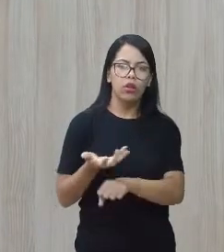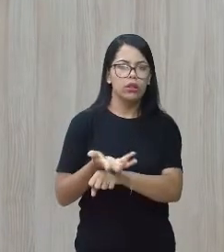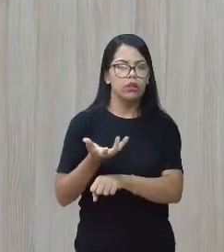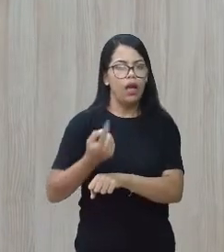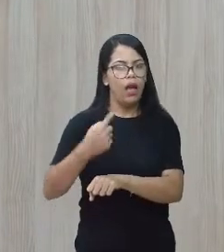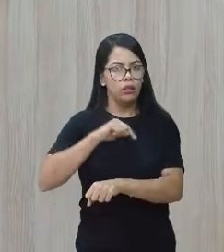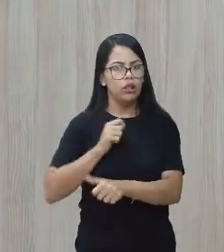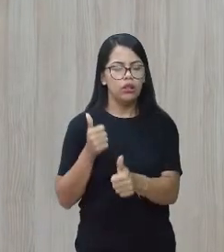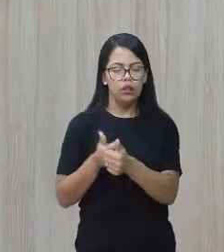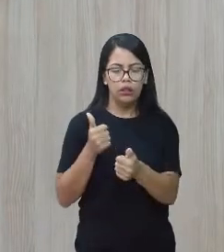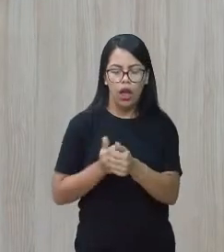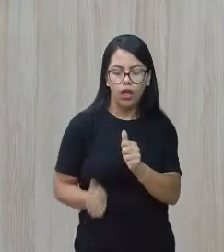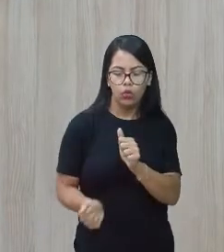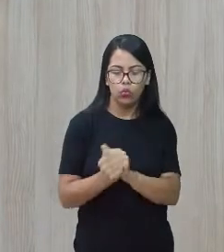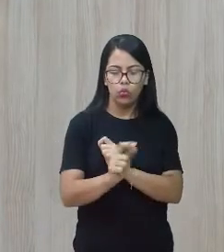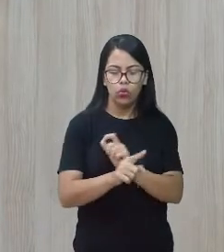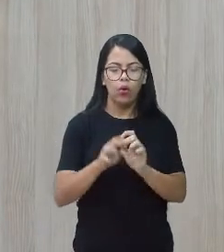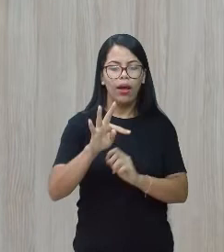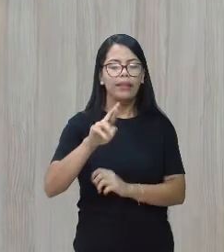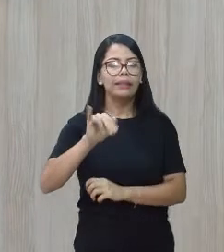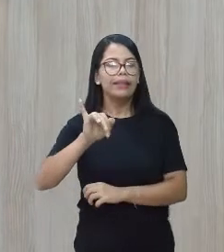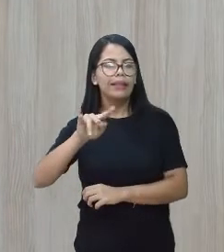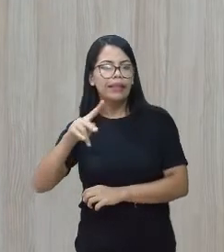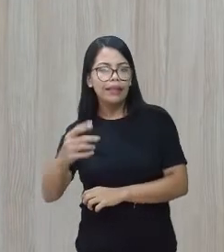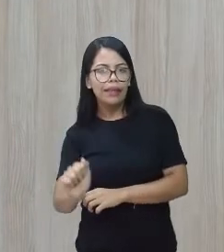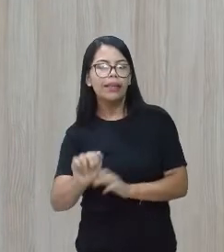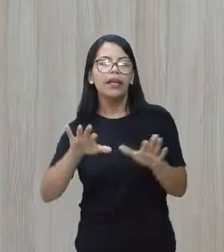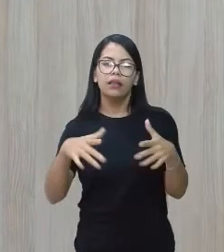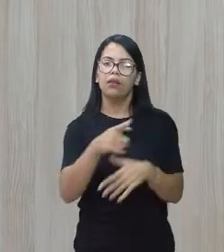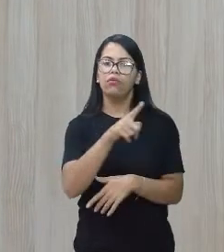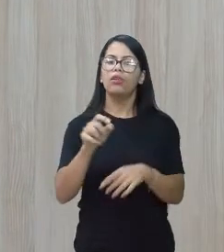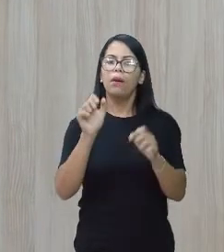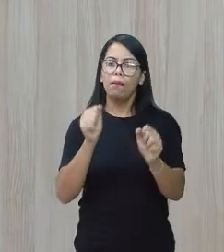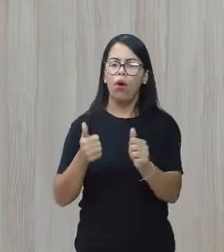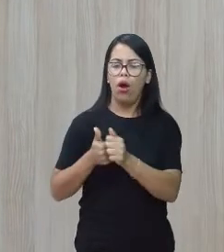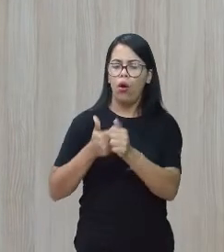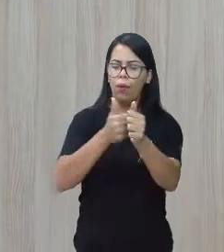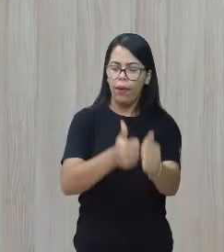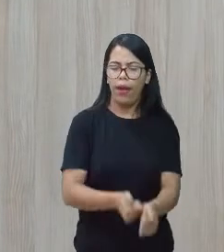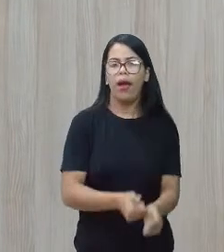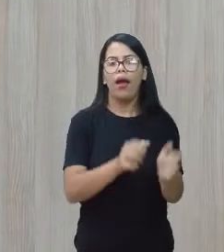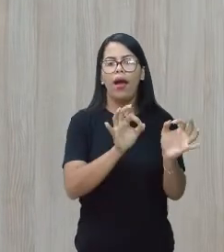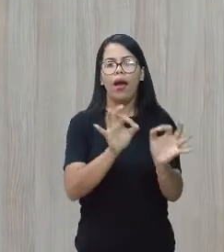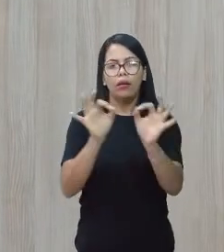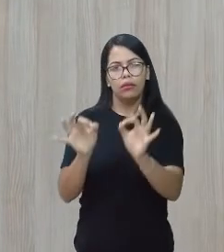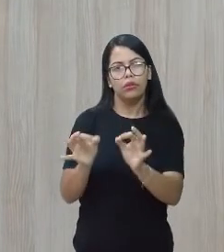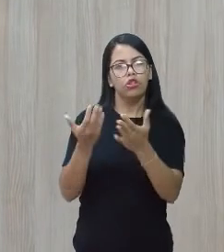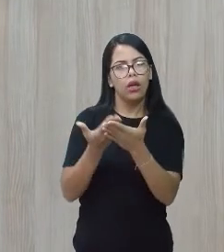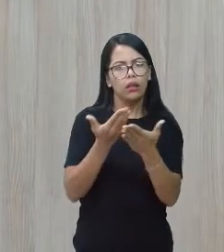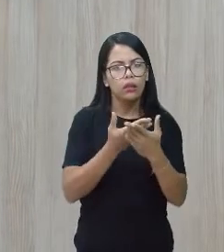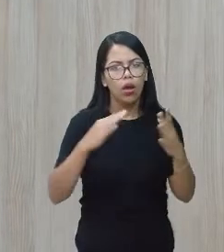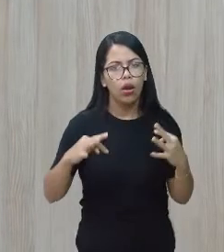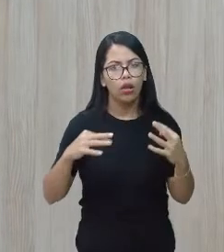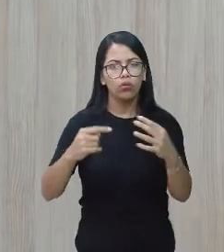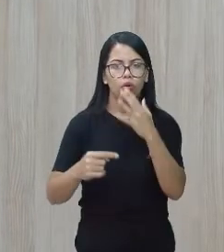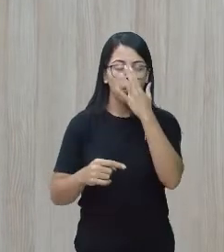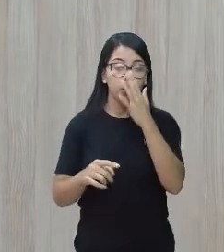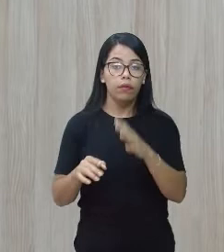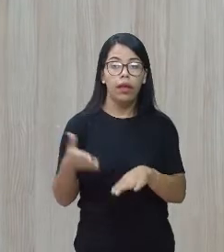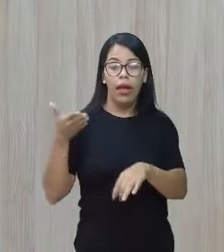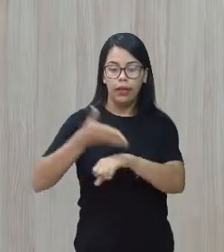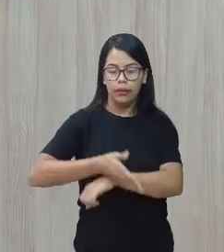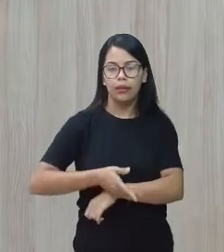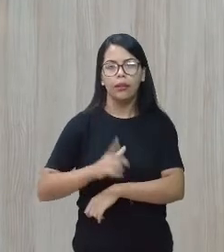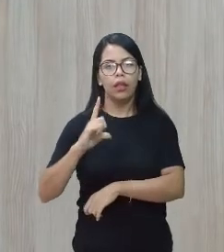seguimos uma trilha e você pode acompanhar a aula através dessa trilha também. Lá você tem todo o conteúdo